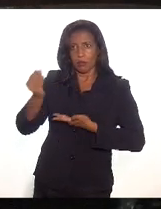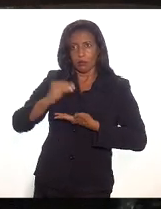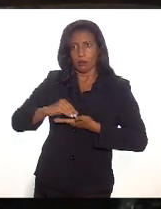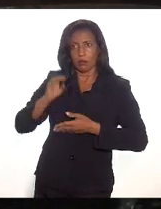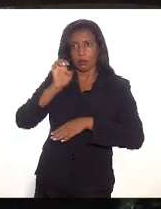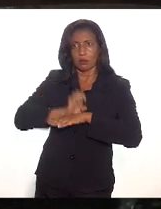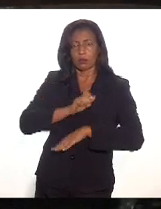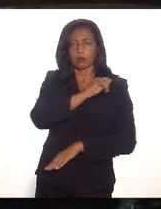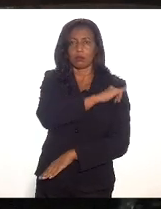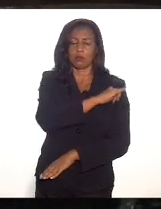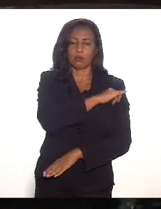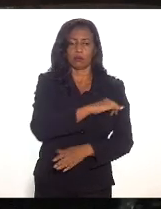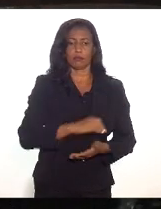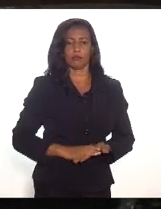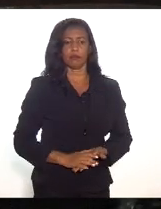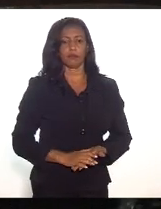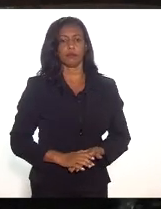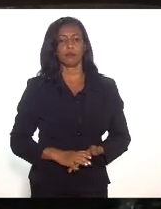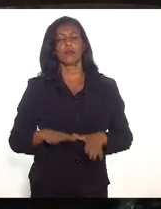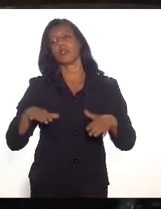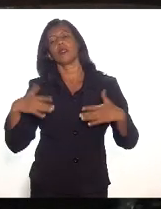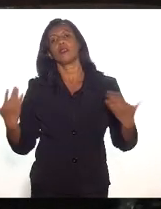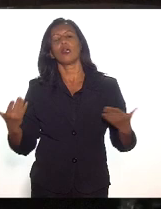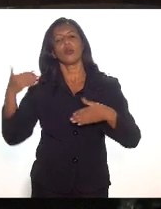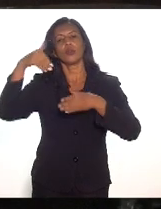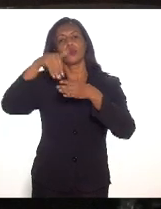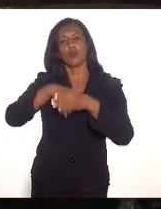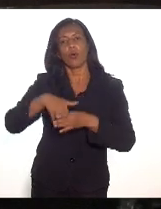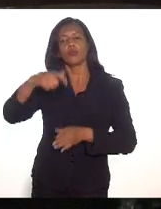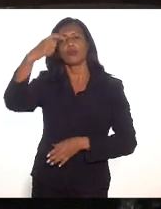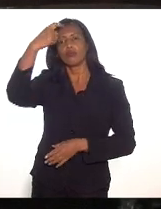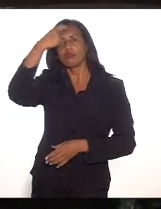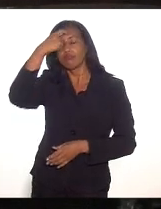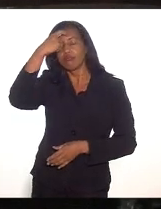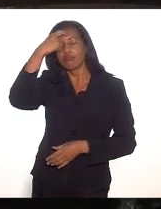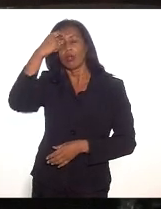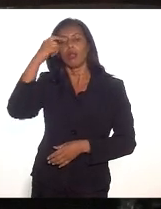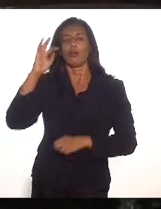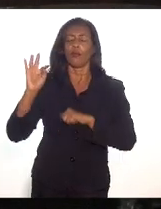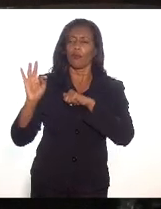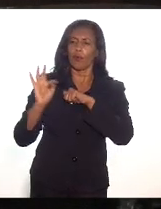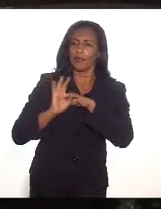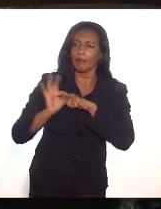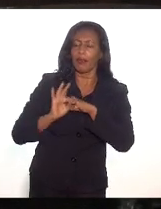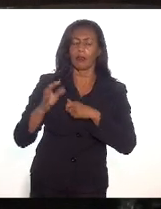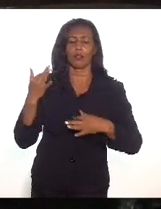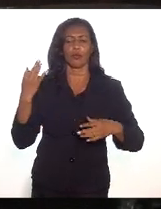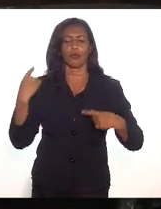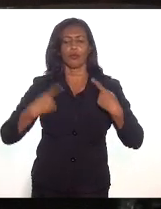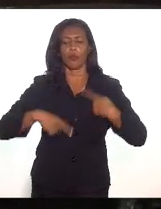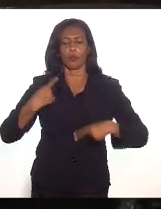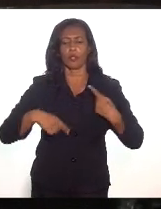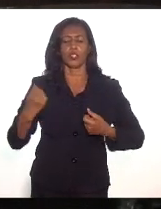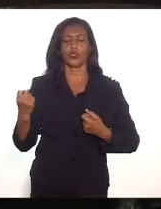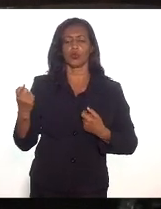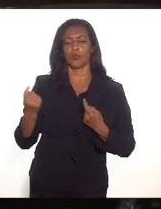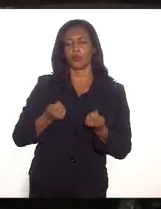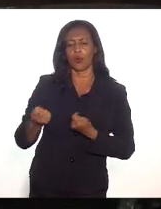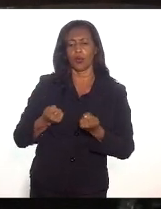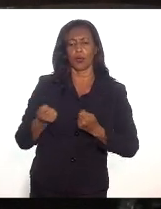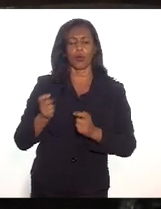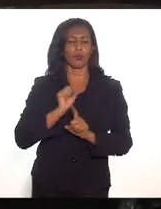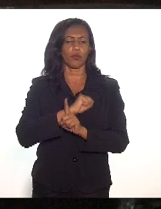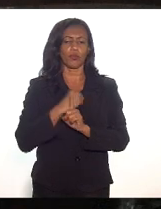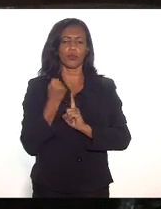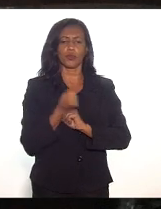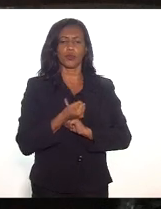Então, o nosso voto foi consciente, foi técnico, foi político, foi econômico e